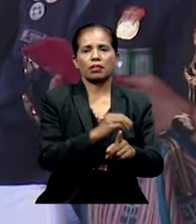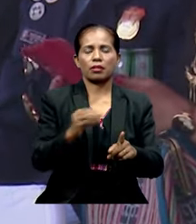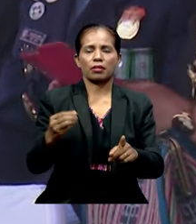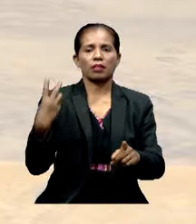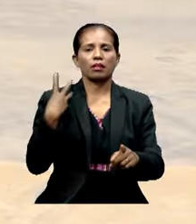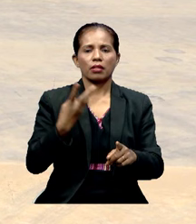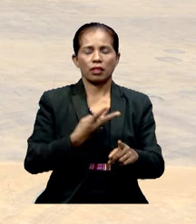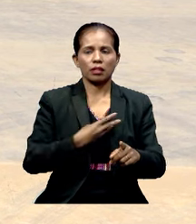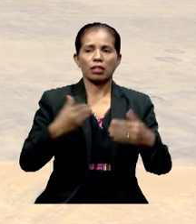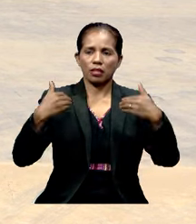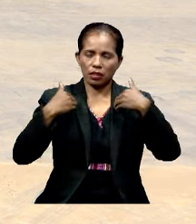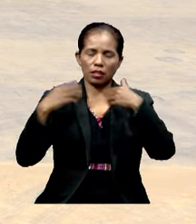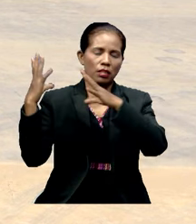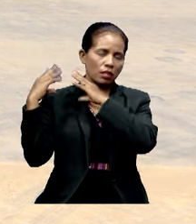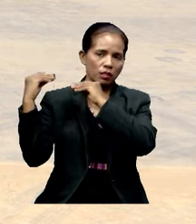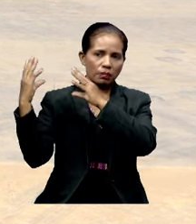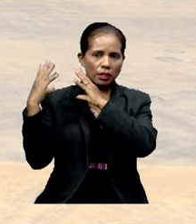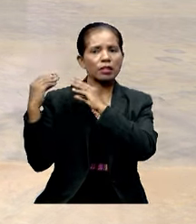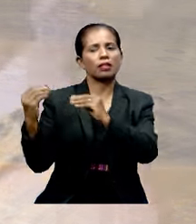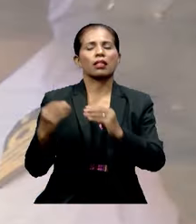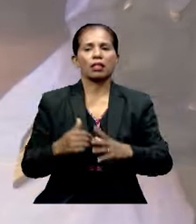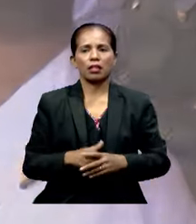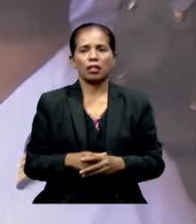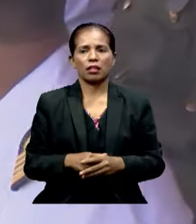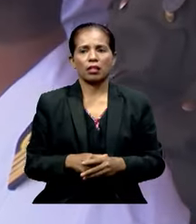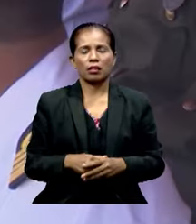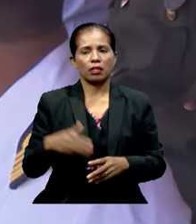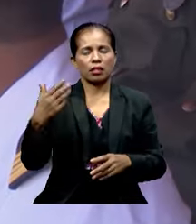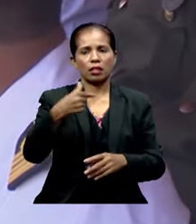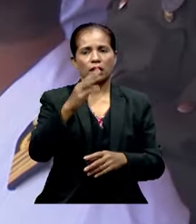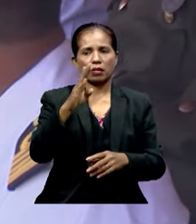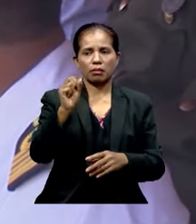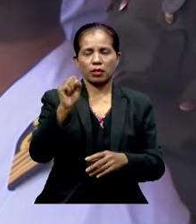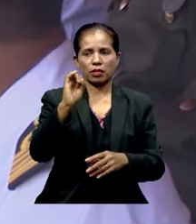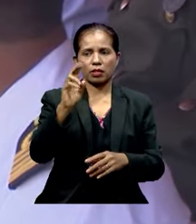da experiência, porque a Guiné-Bissau também passou